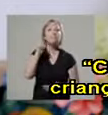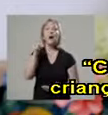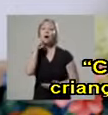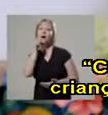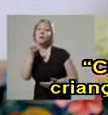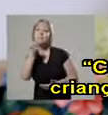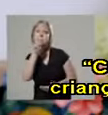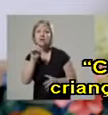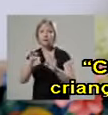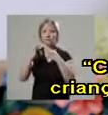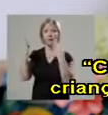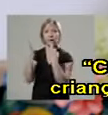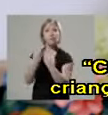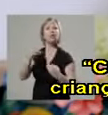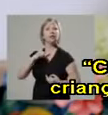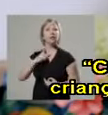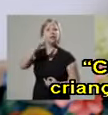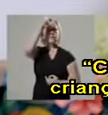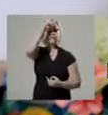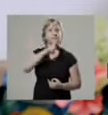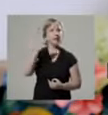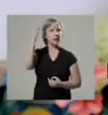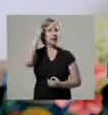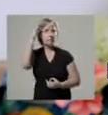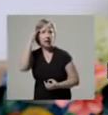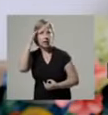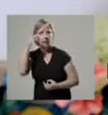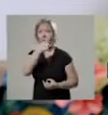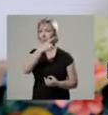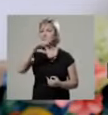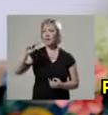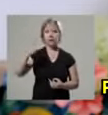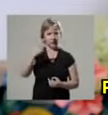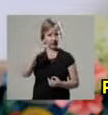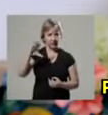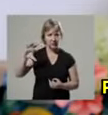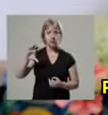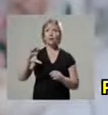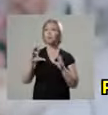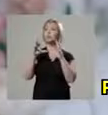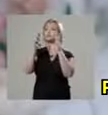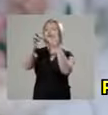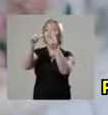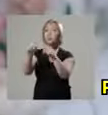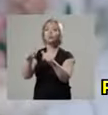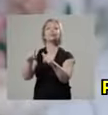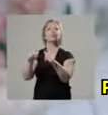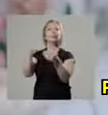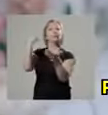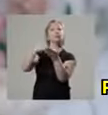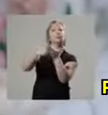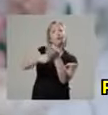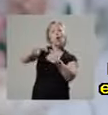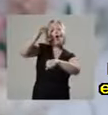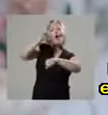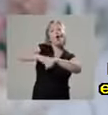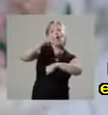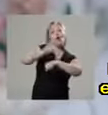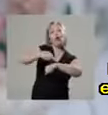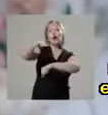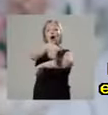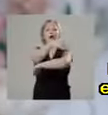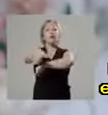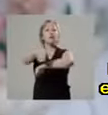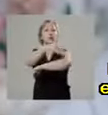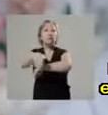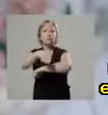convocam-se pais de crianças retardadas mentais, que é assim que se dizia, para irem à PUC de São Paulo, a Monte Alegre,